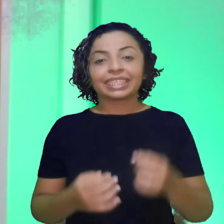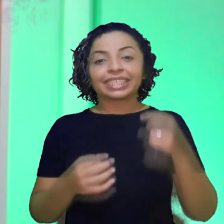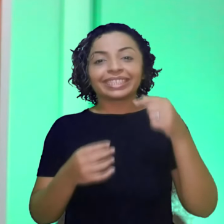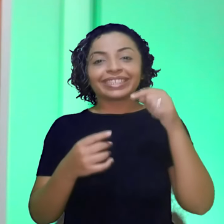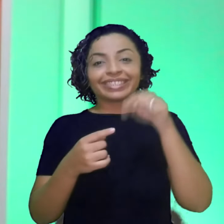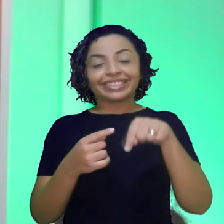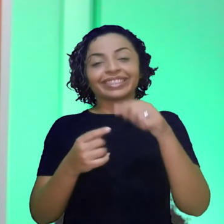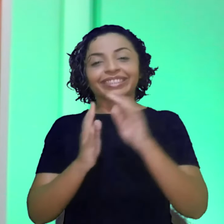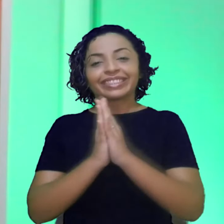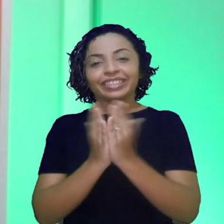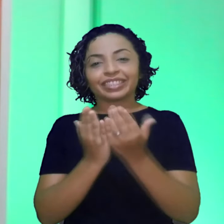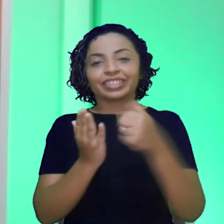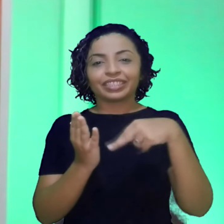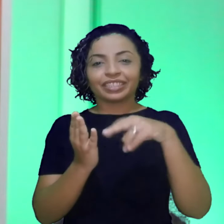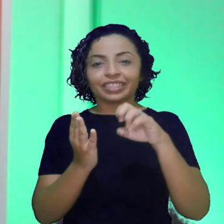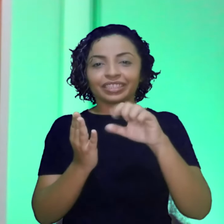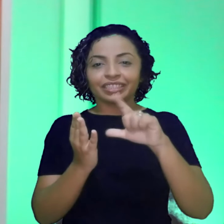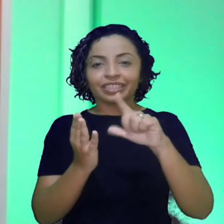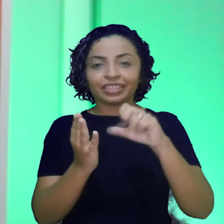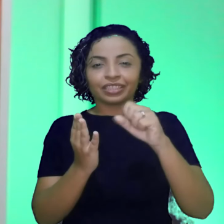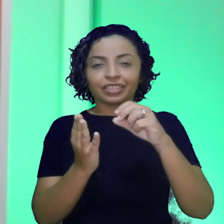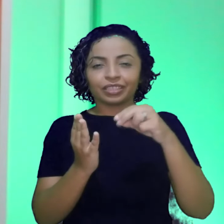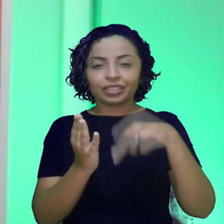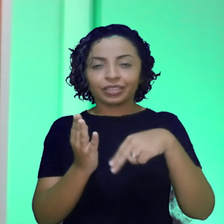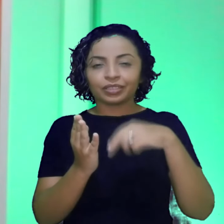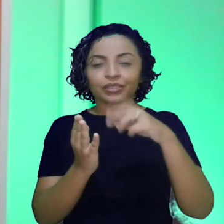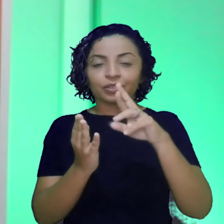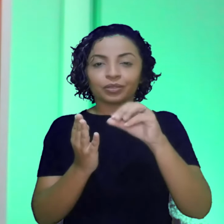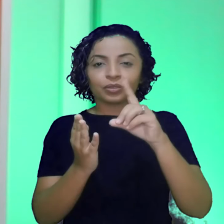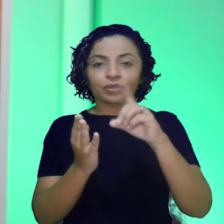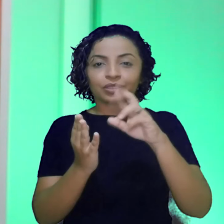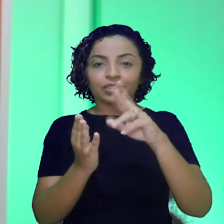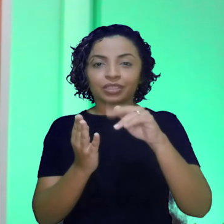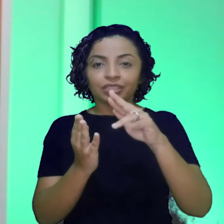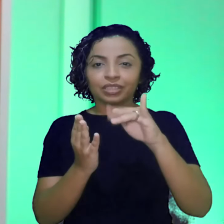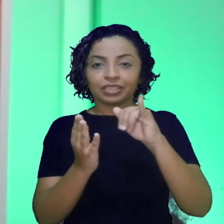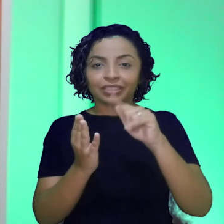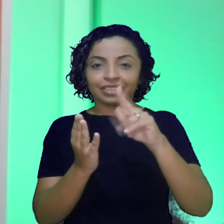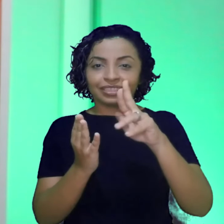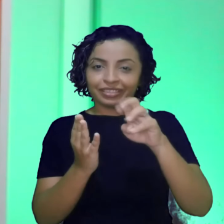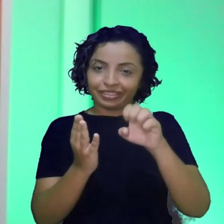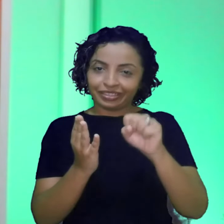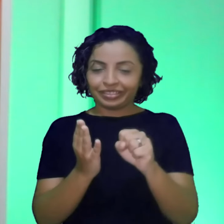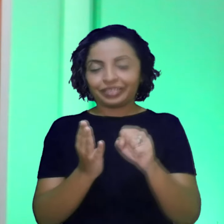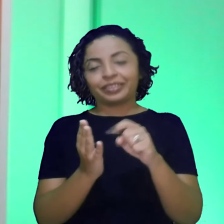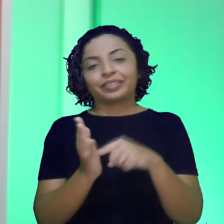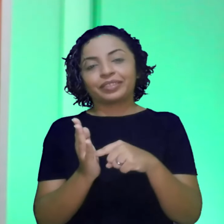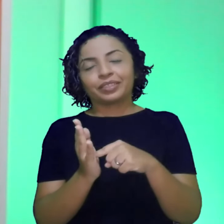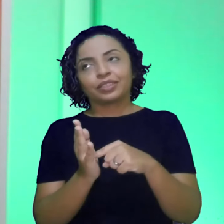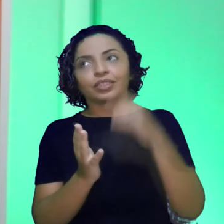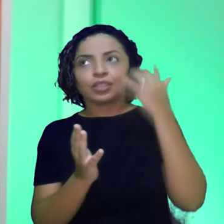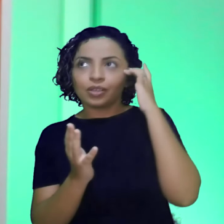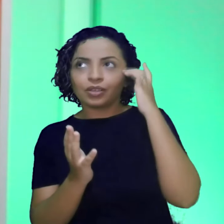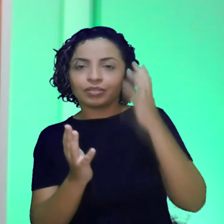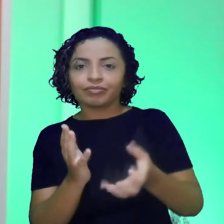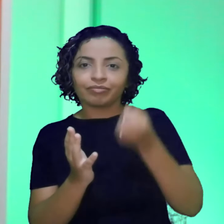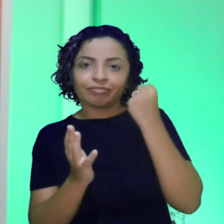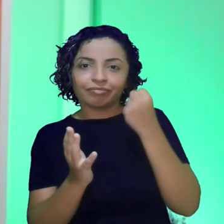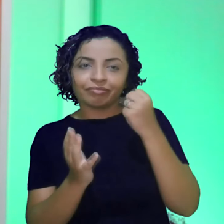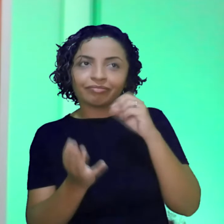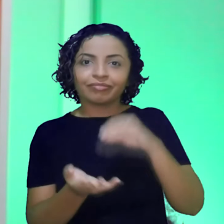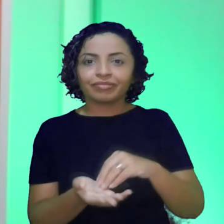Nelson Rodrigues, Doroteia. Eles estão relançando os livros do Nelson Rodrigues. Aliás, eu achava que estavam saindo